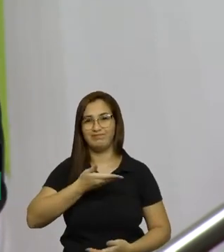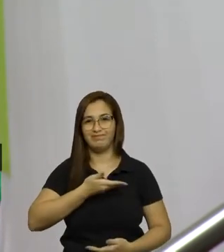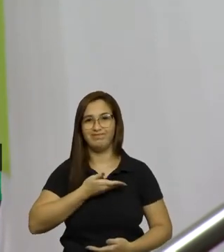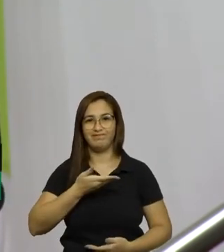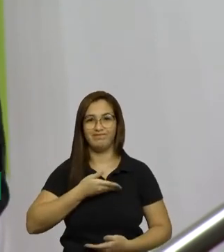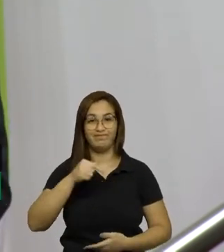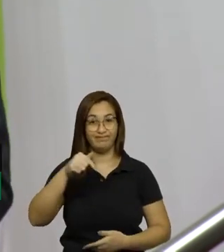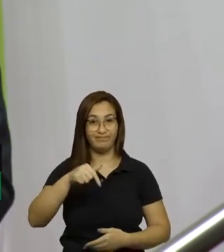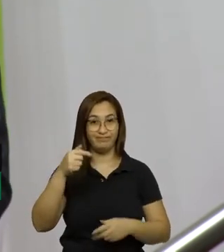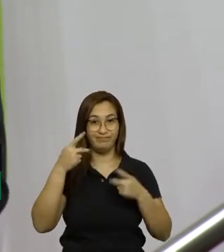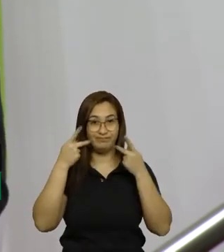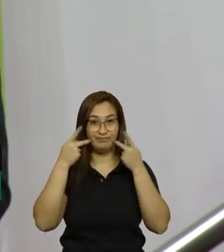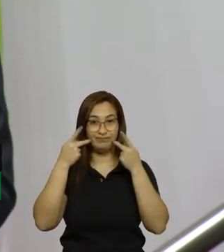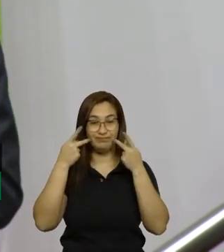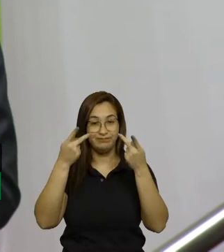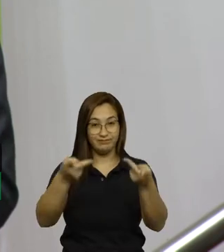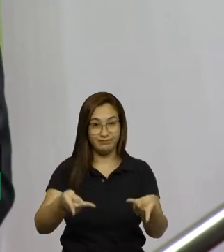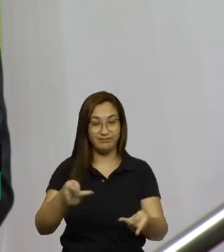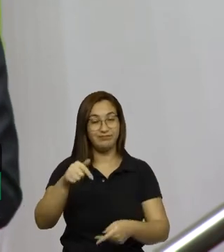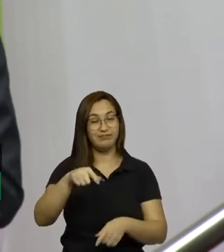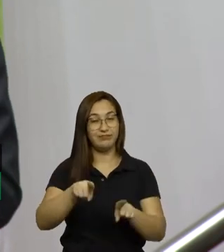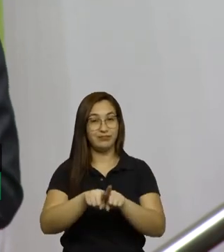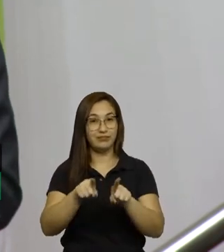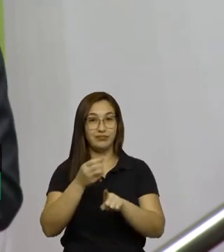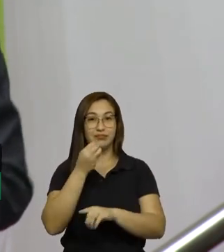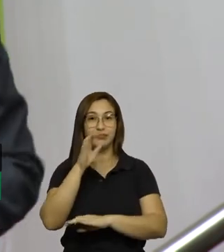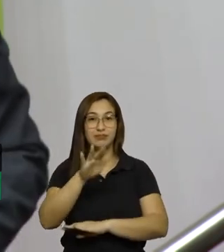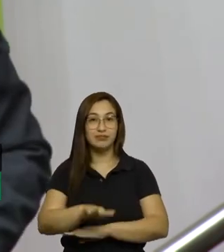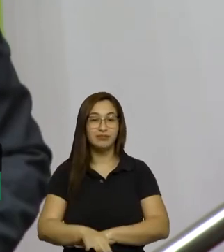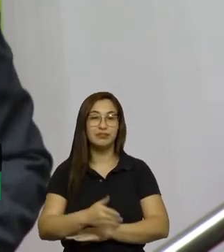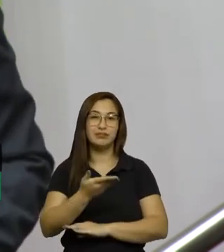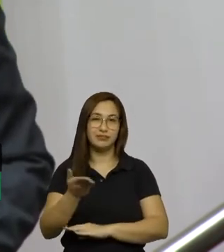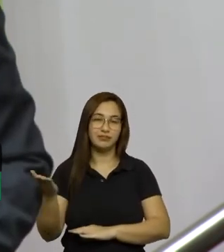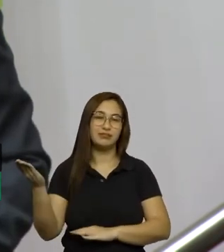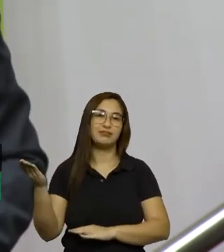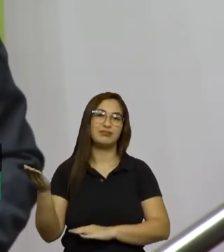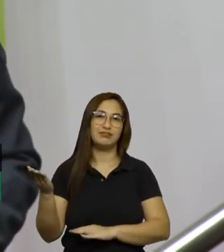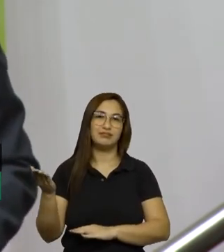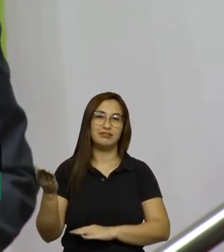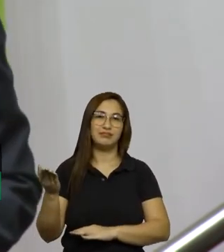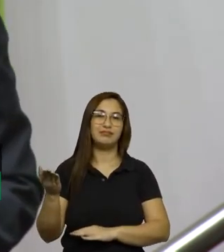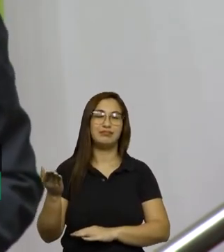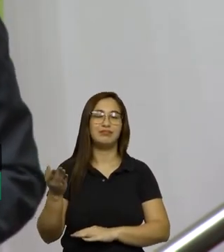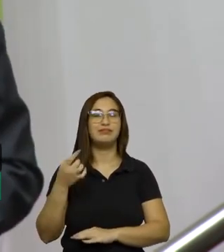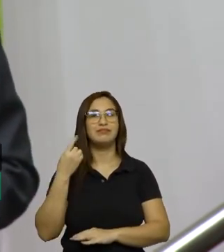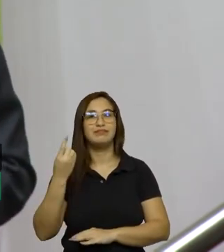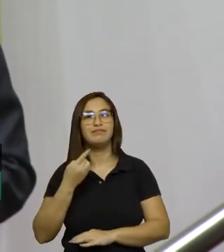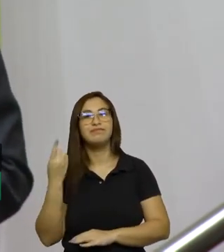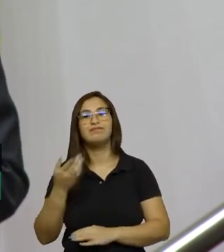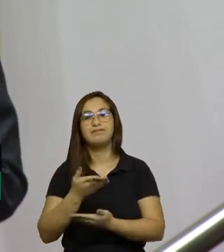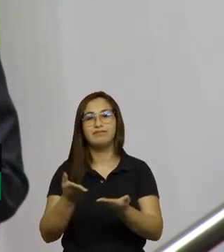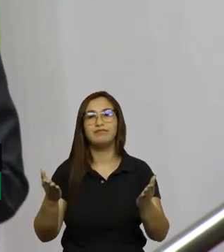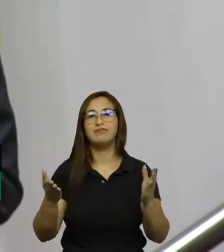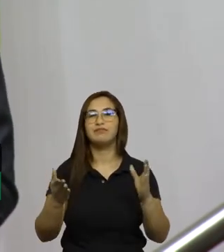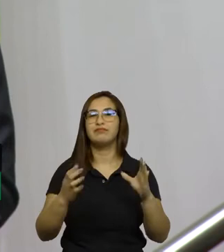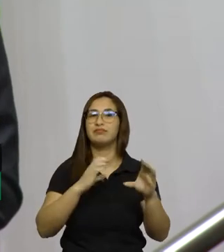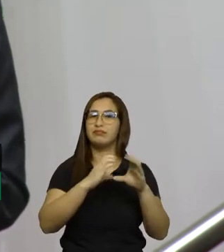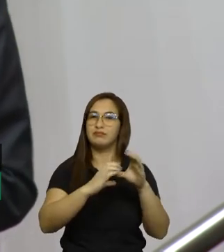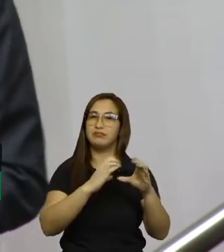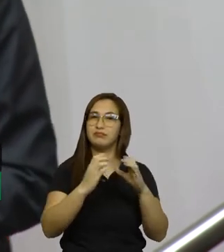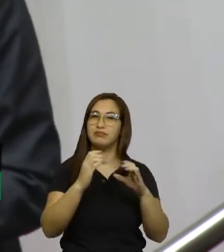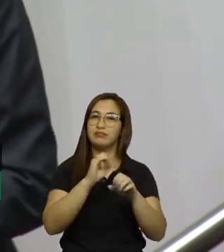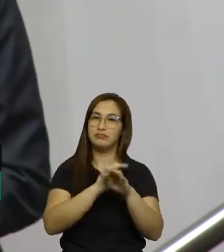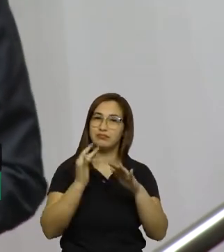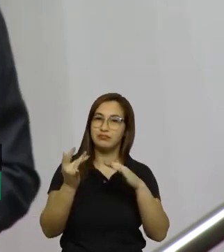aqui nos acompanham, a minha boa tarde também a quem nos acompanha pelos canais de comunicação da nossa